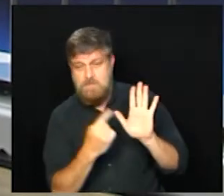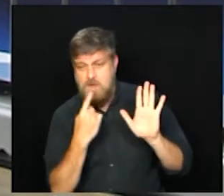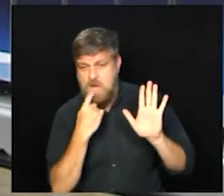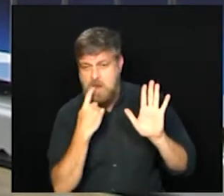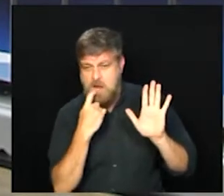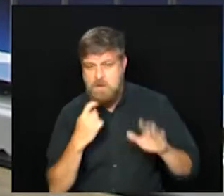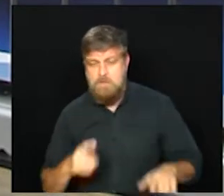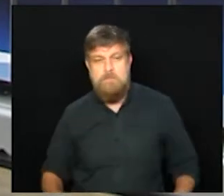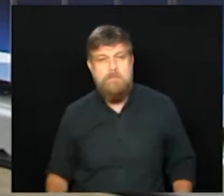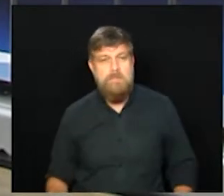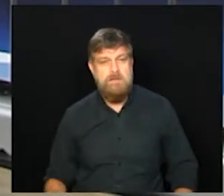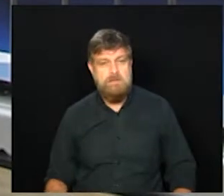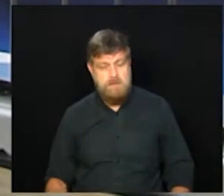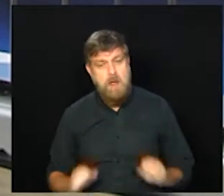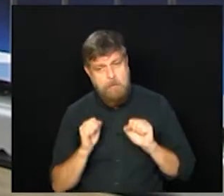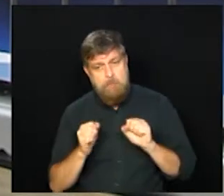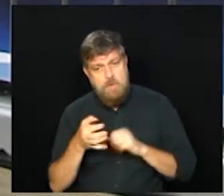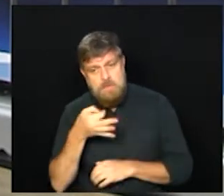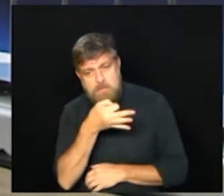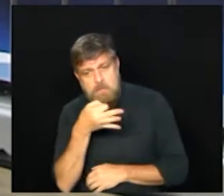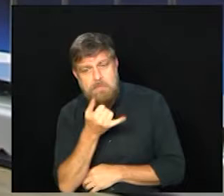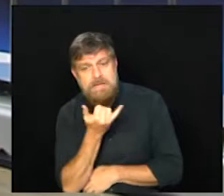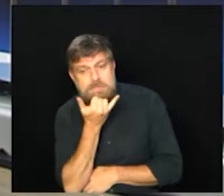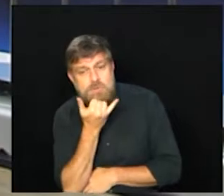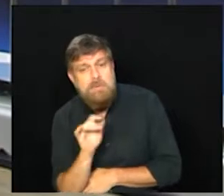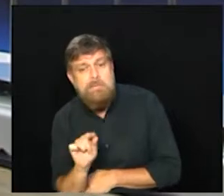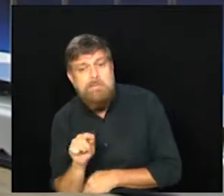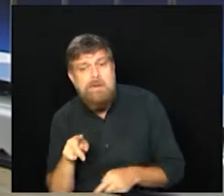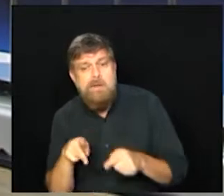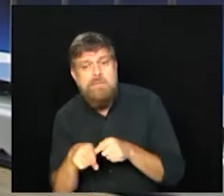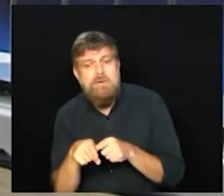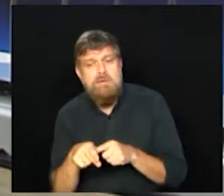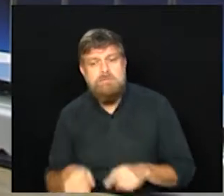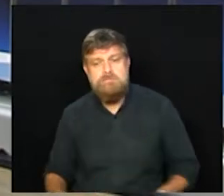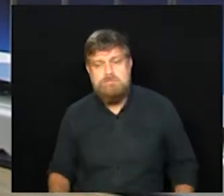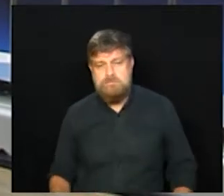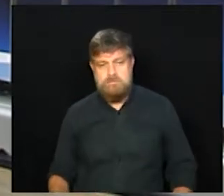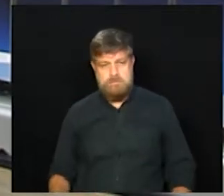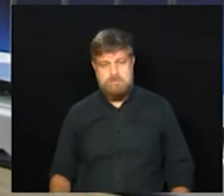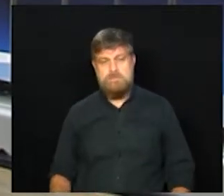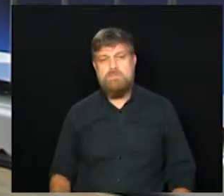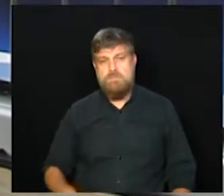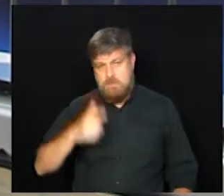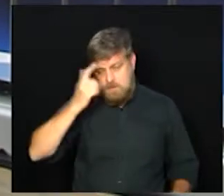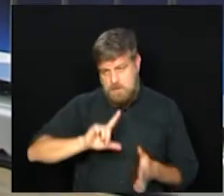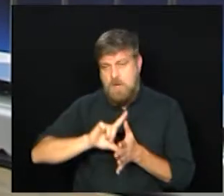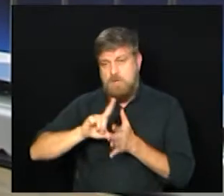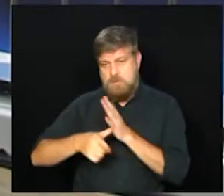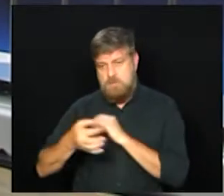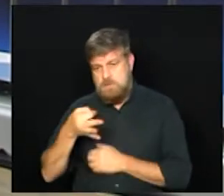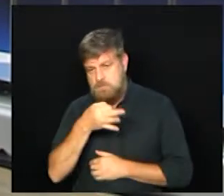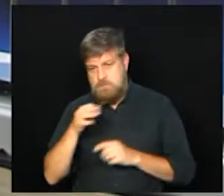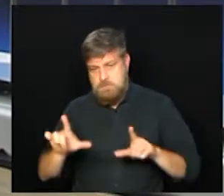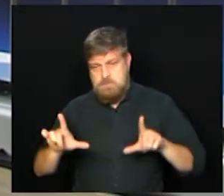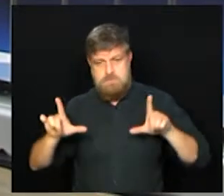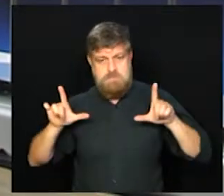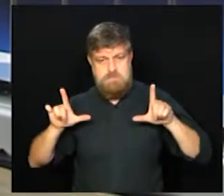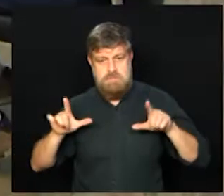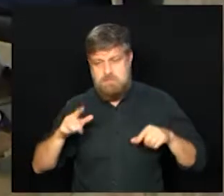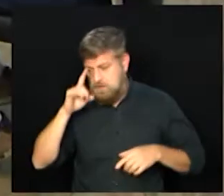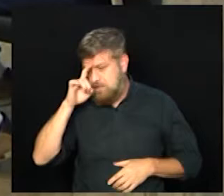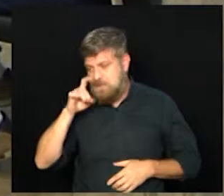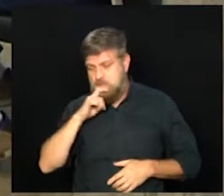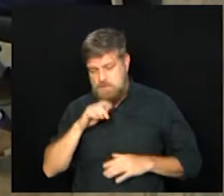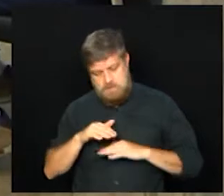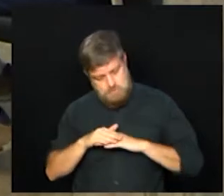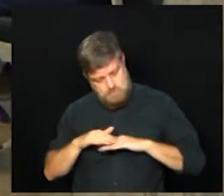gente também. Pode continuar, Fábio, desculpa. Então, não, pode continuar, que eu falo em outra oportunidade. Quanto a isso, eu fico tranquilo.